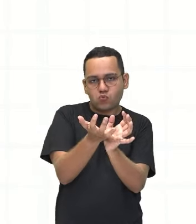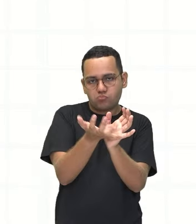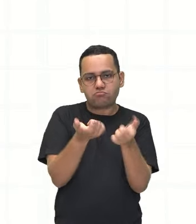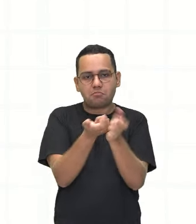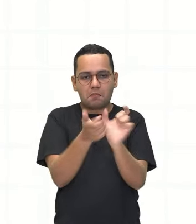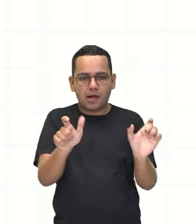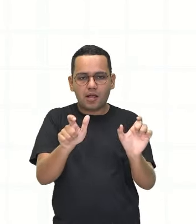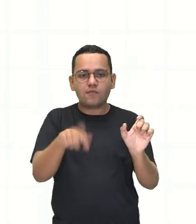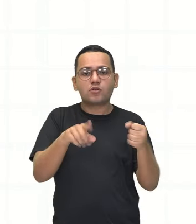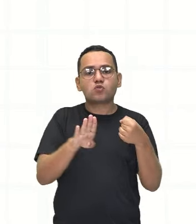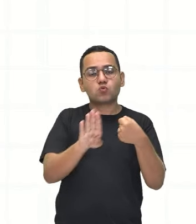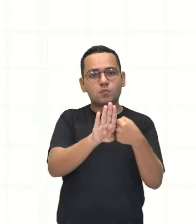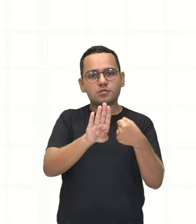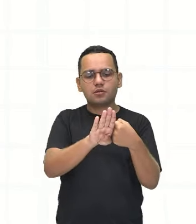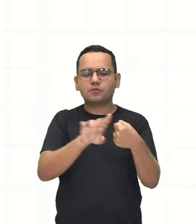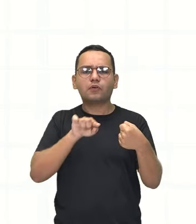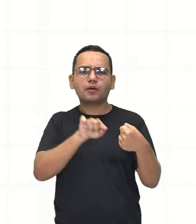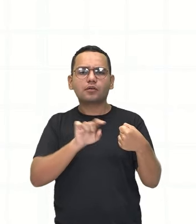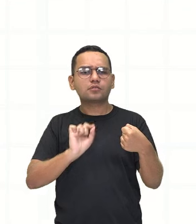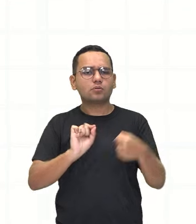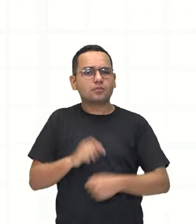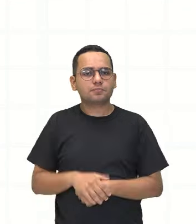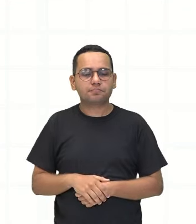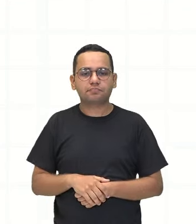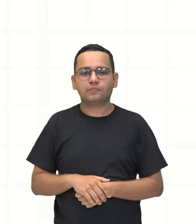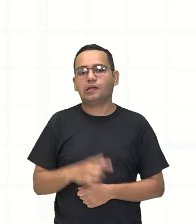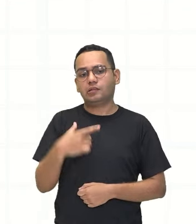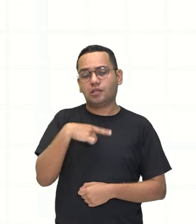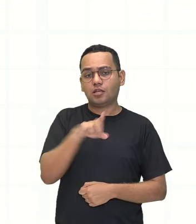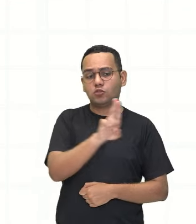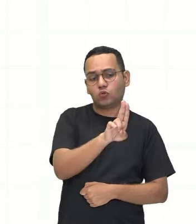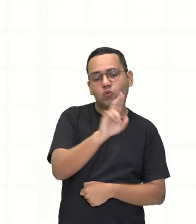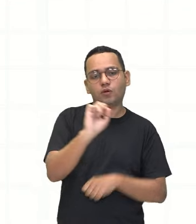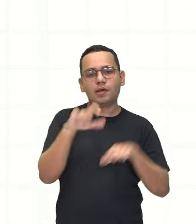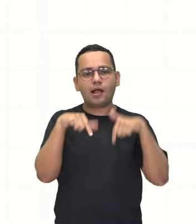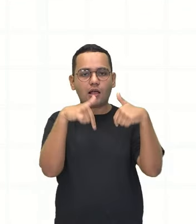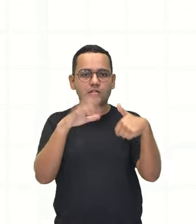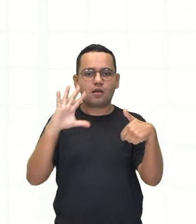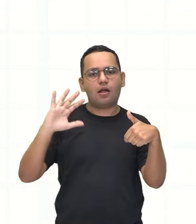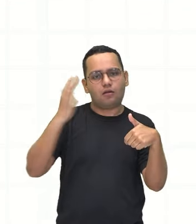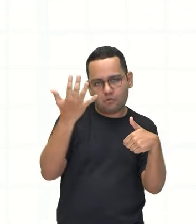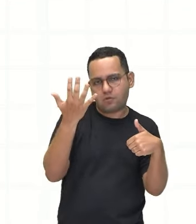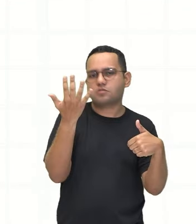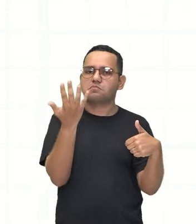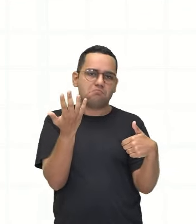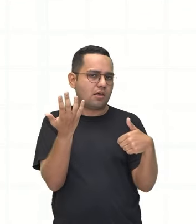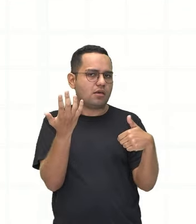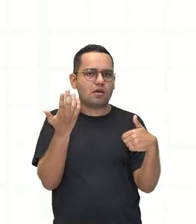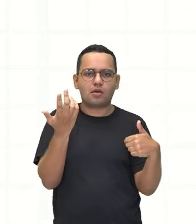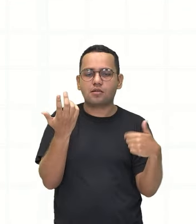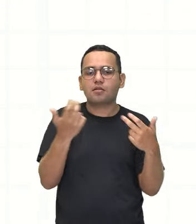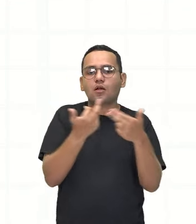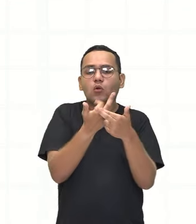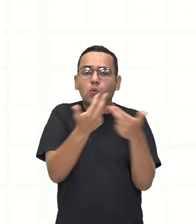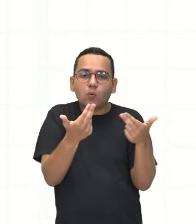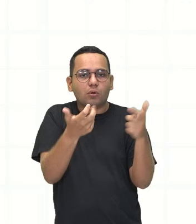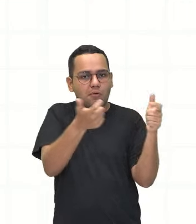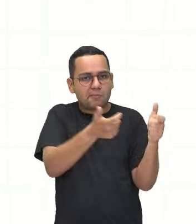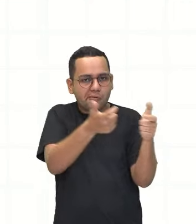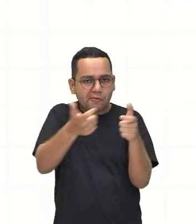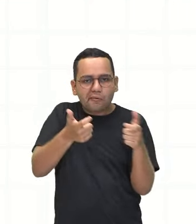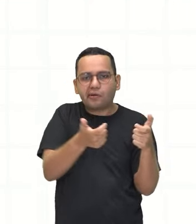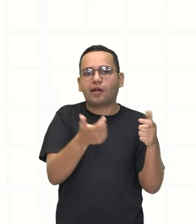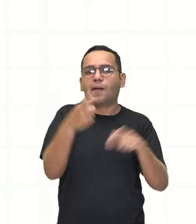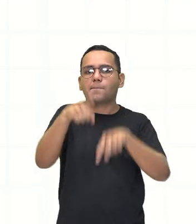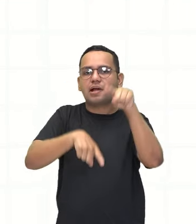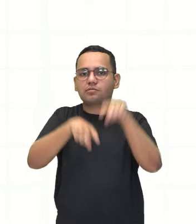tem a função de nomear, ações, fenômenos da natureza, lugares, objetos,